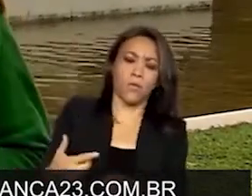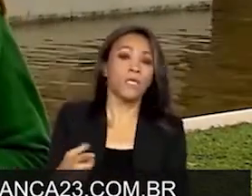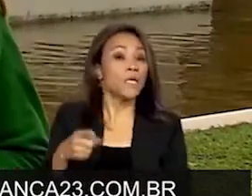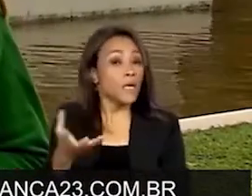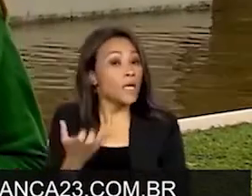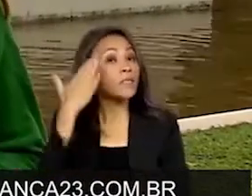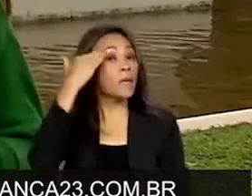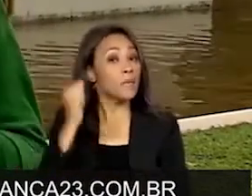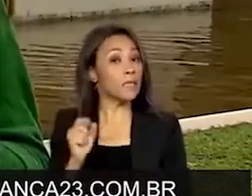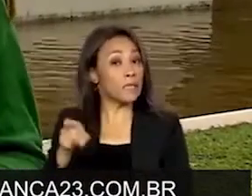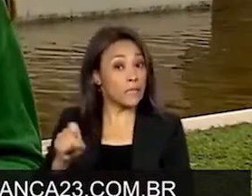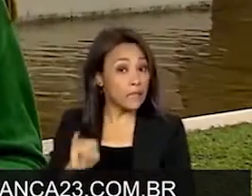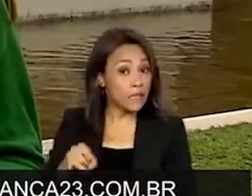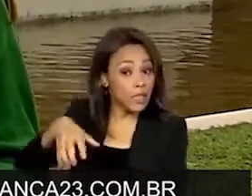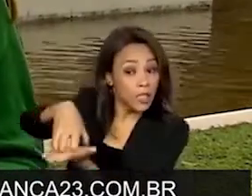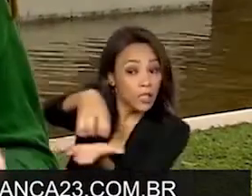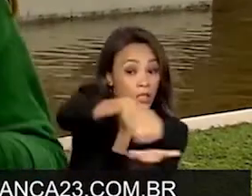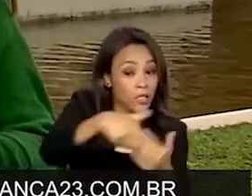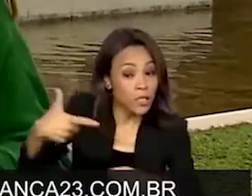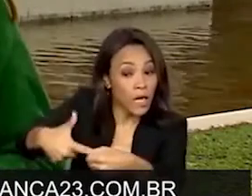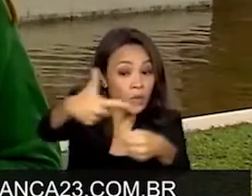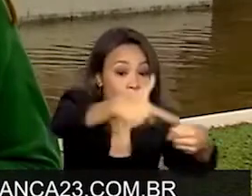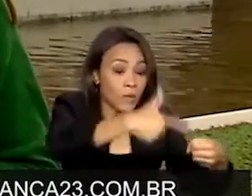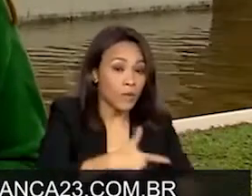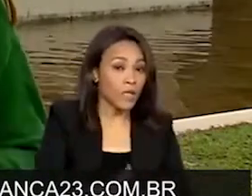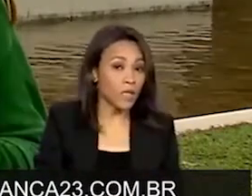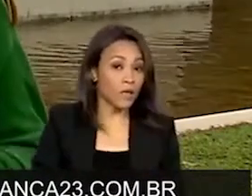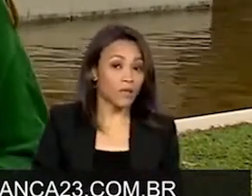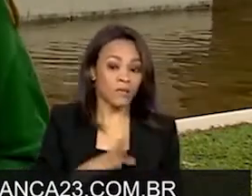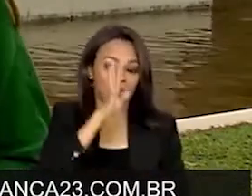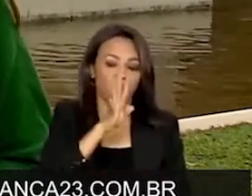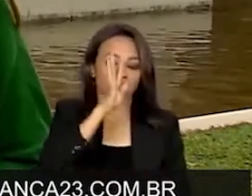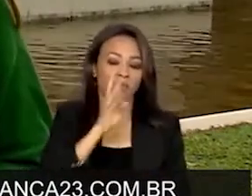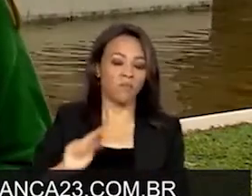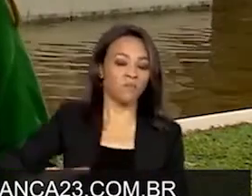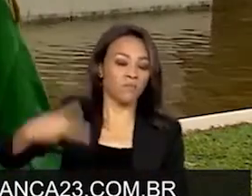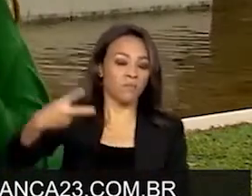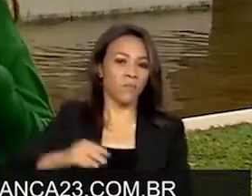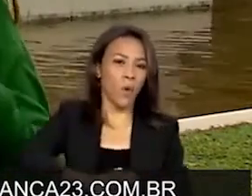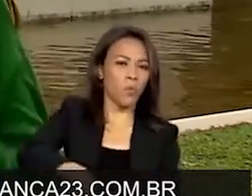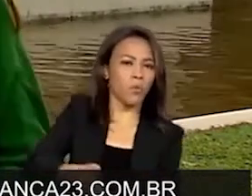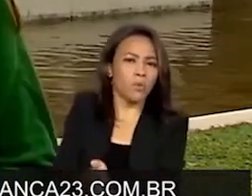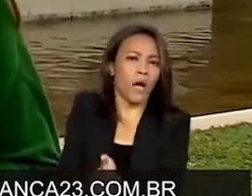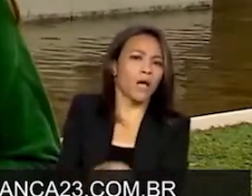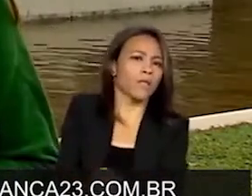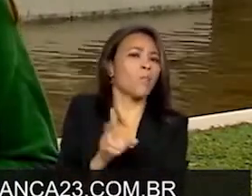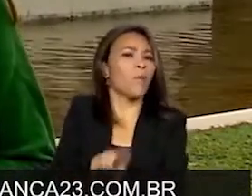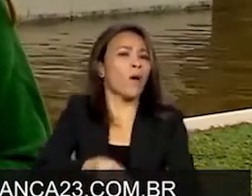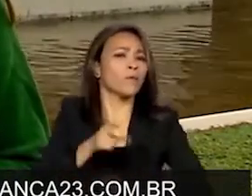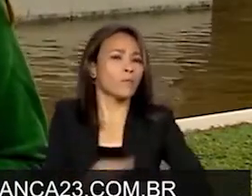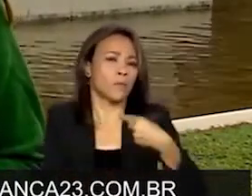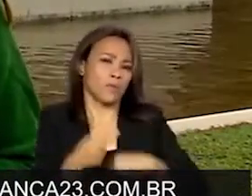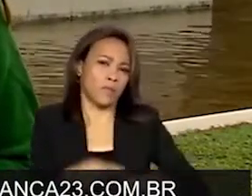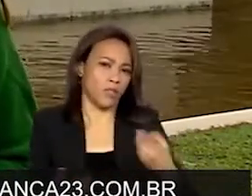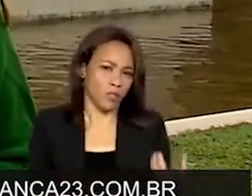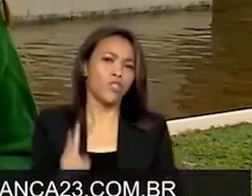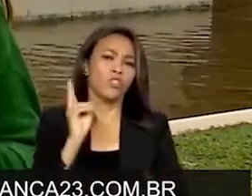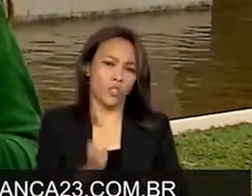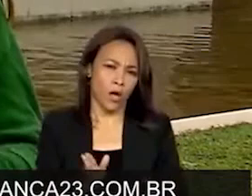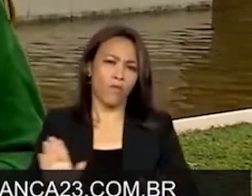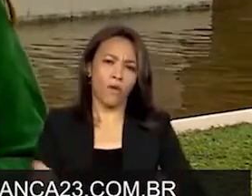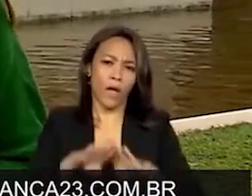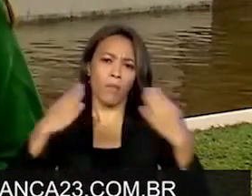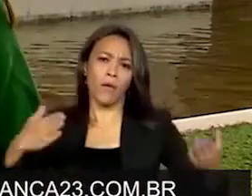postos de gasolina agiram de má fé ou se ocorreu uma ação política. Um processo administrativo já foi